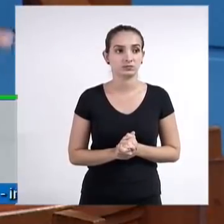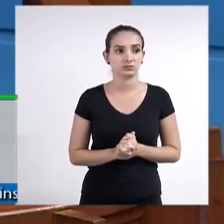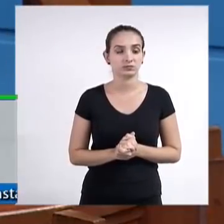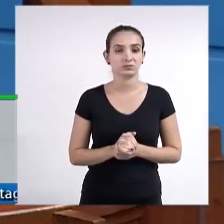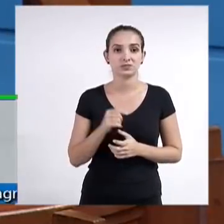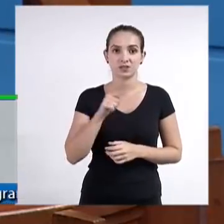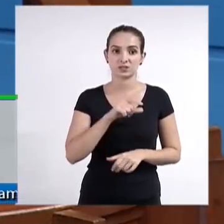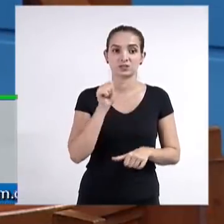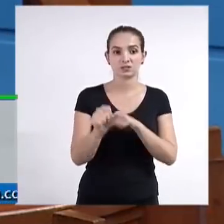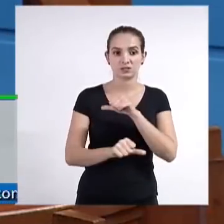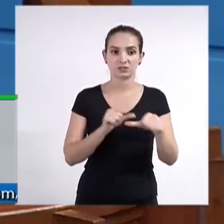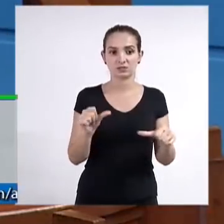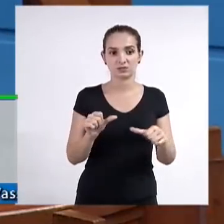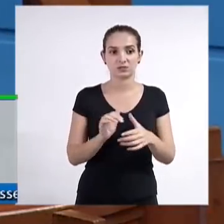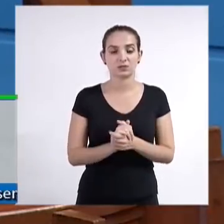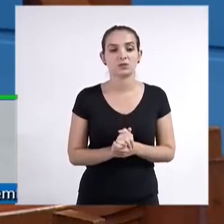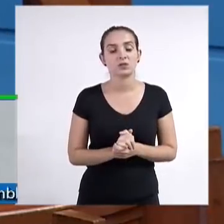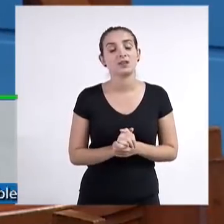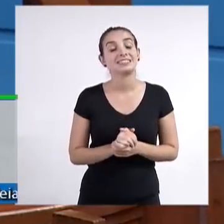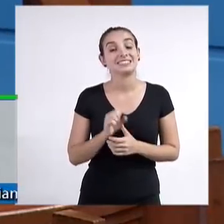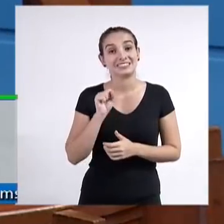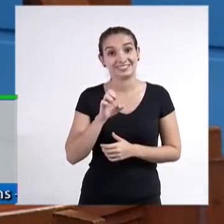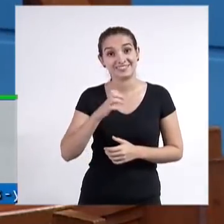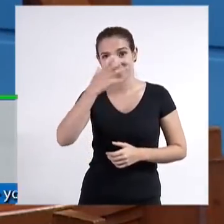Essa reforma, para ser séria,